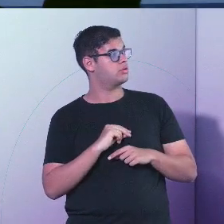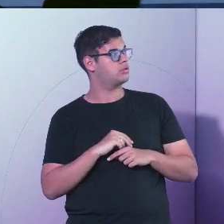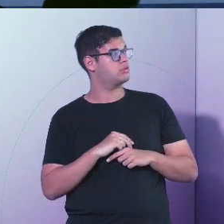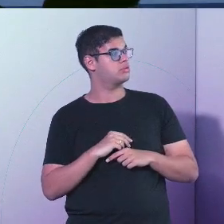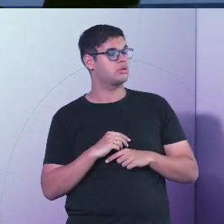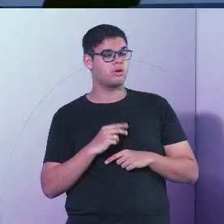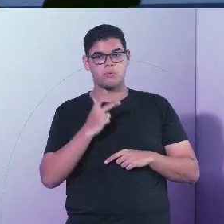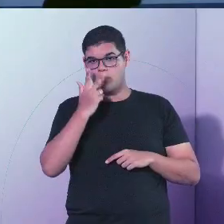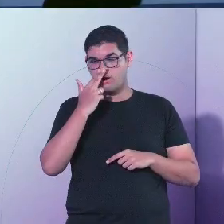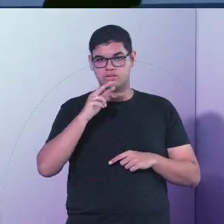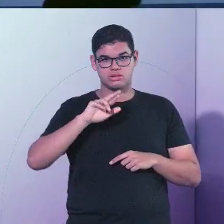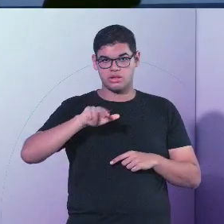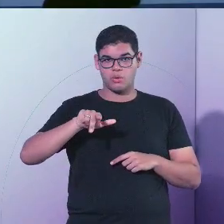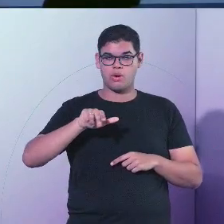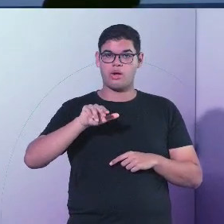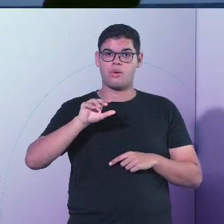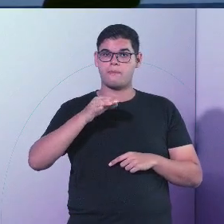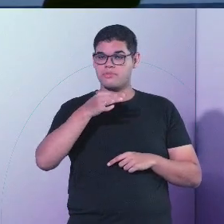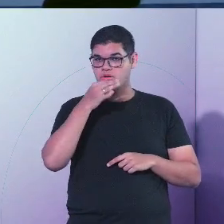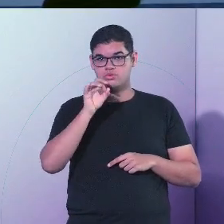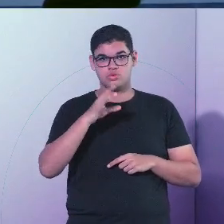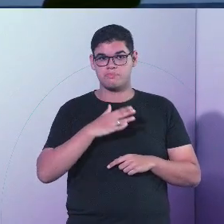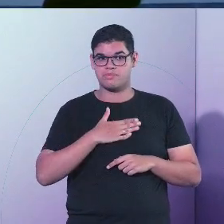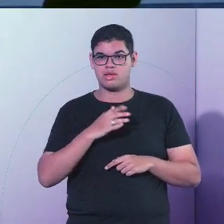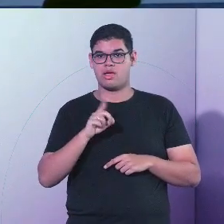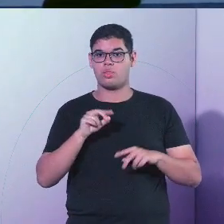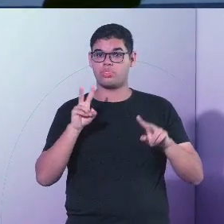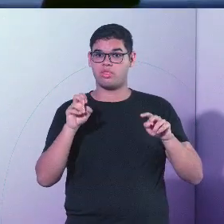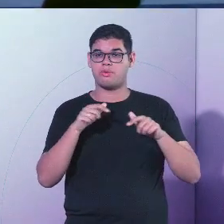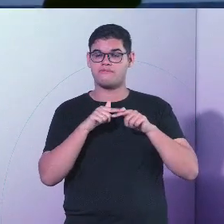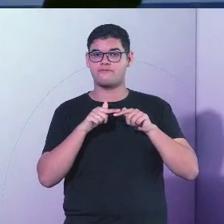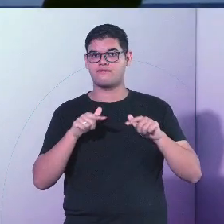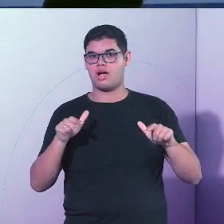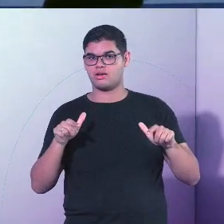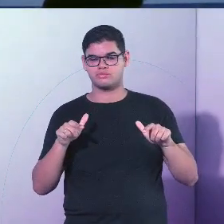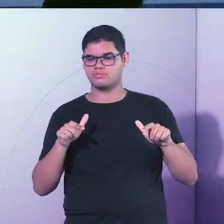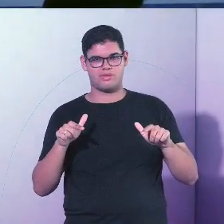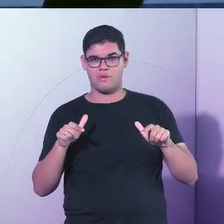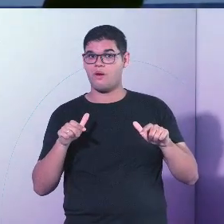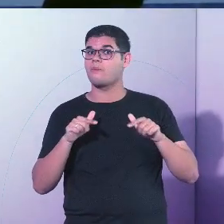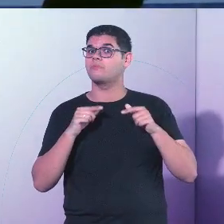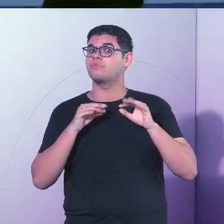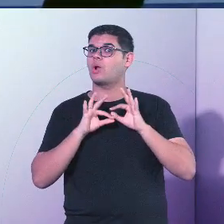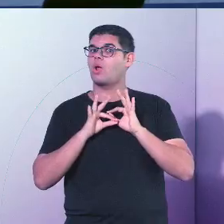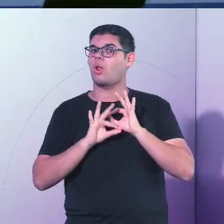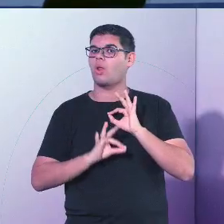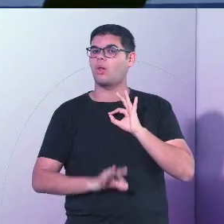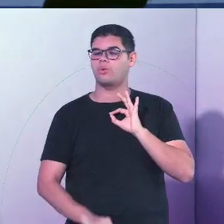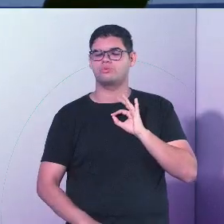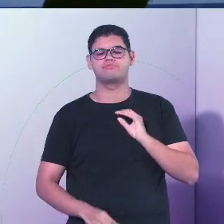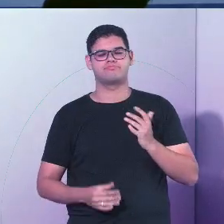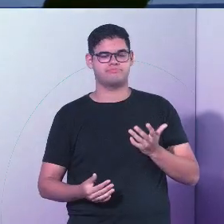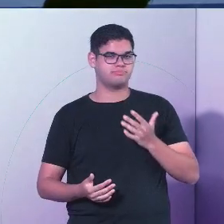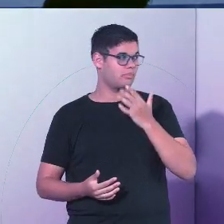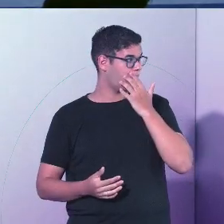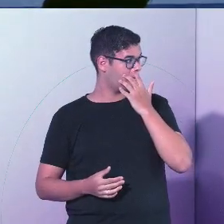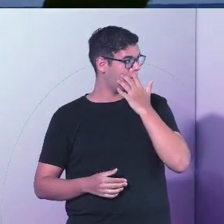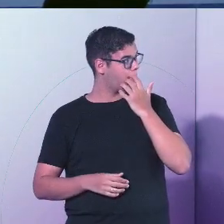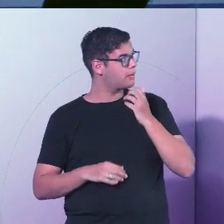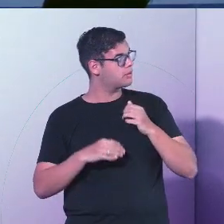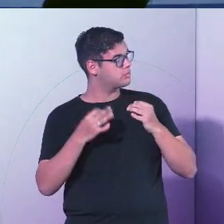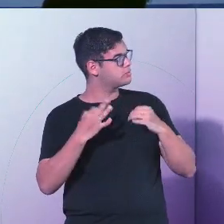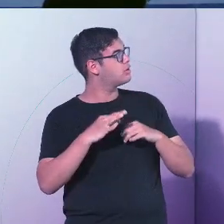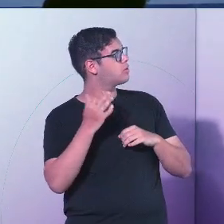só minha, mas assim, é um tema vasto, enorme, gigantesco. Tá tudo certo? Conseguem ver aí direitinho